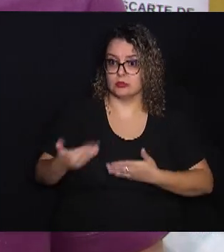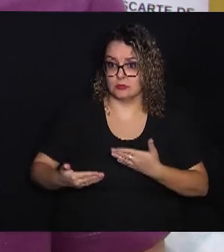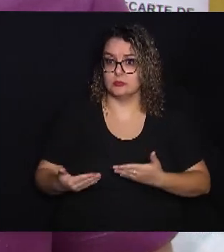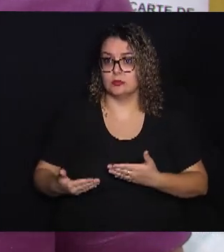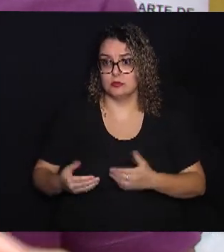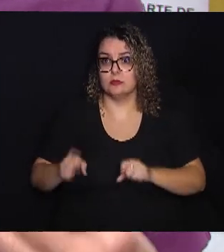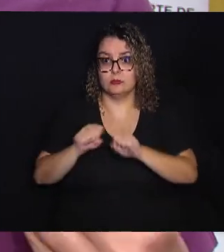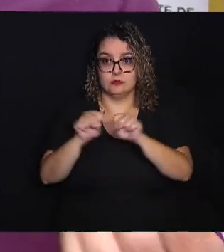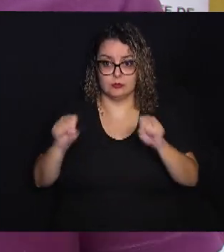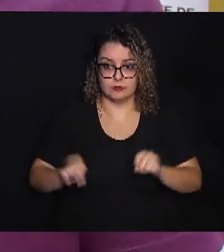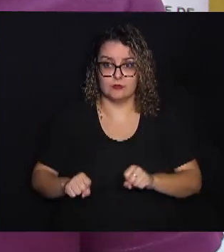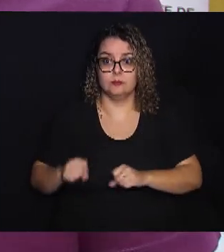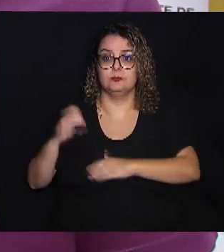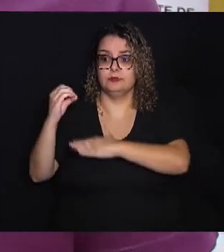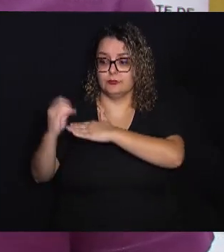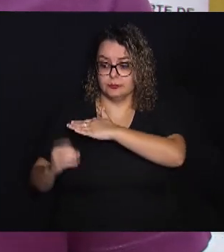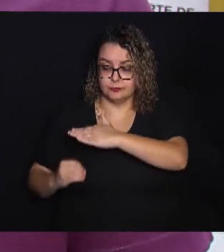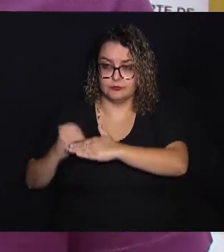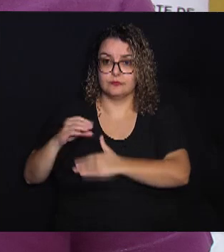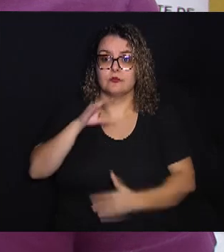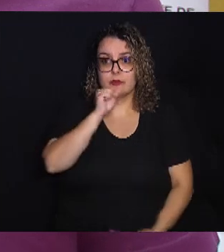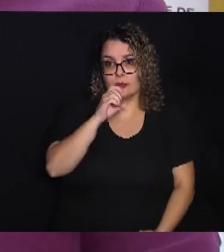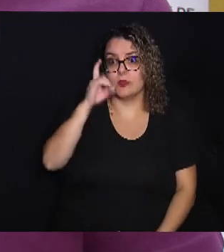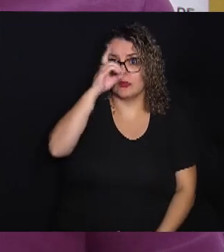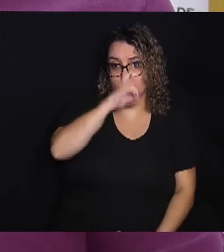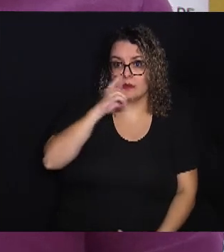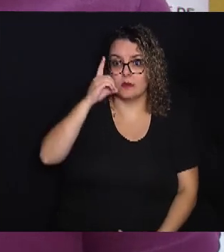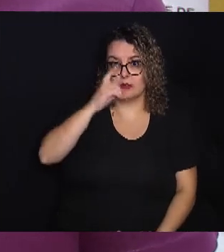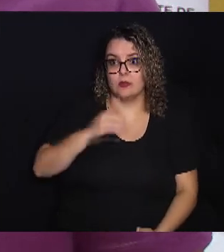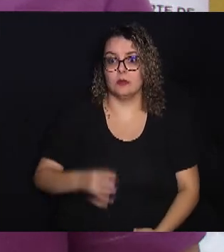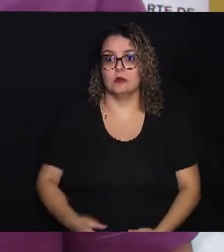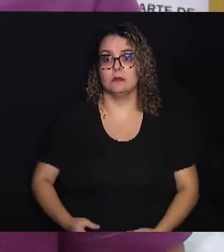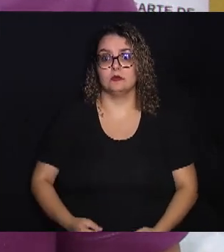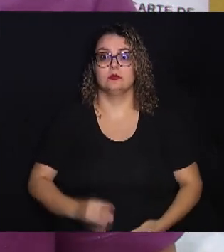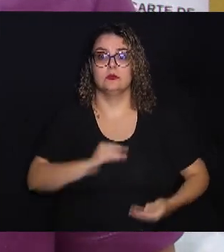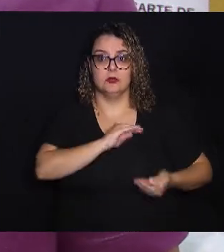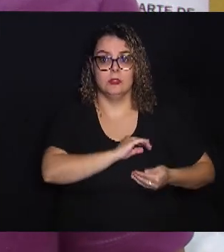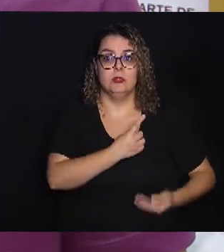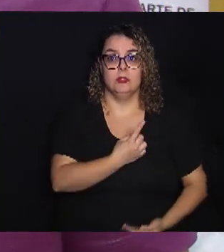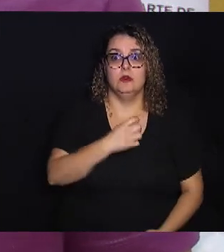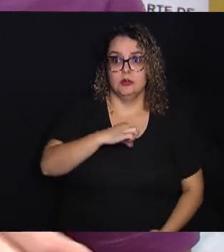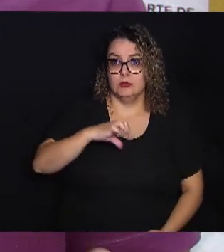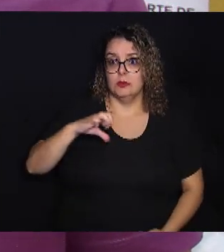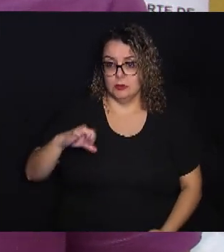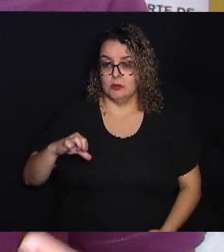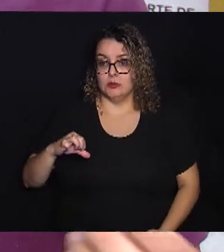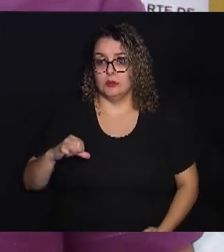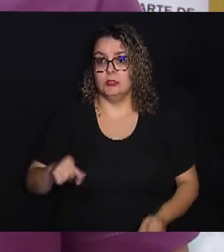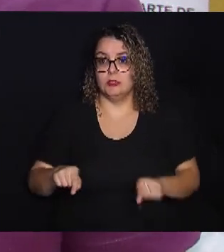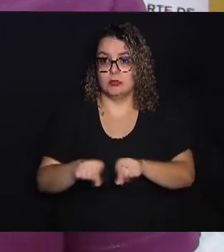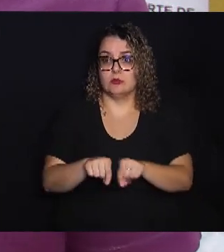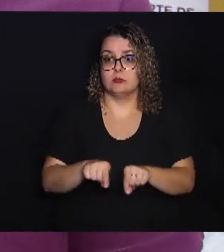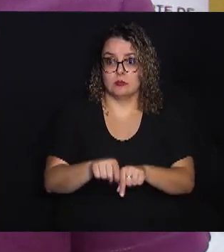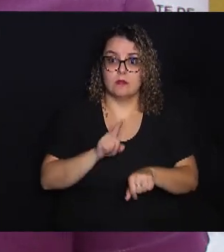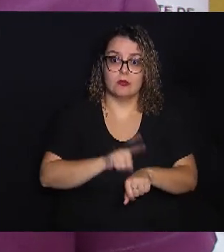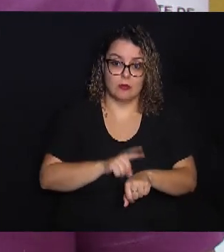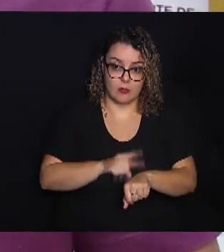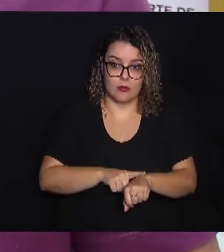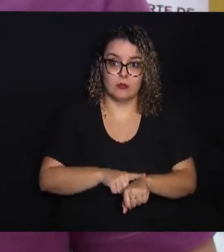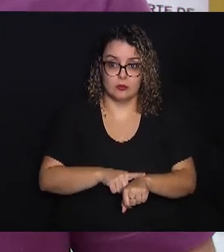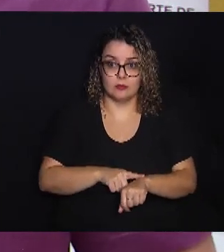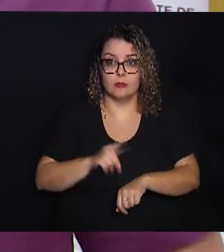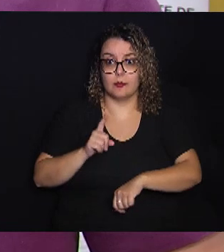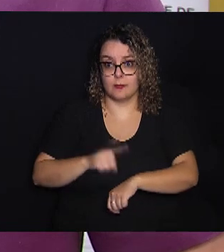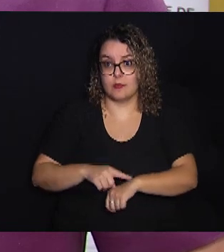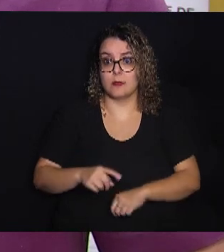contato conosco. A gente também tem o nosso serviço de sistema de plantão, né? Que finais de semana, que é pela Defesa Civil, o número 199. Tem